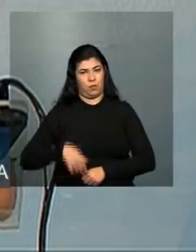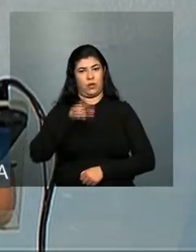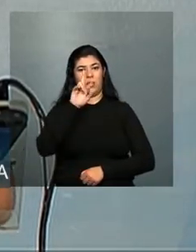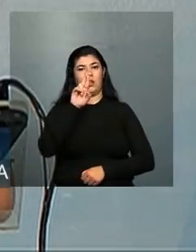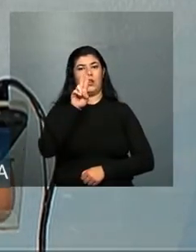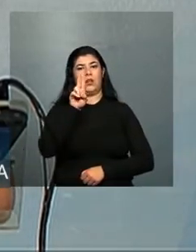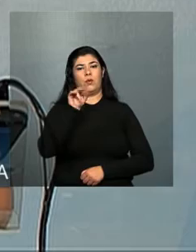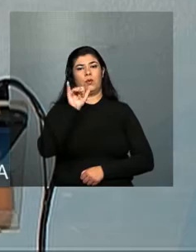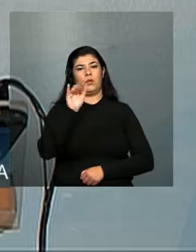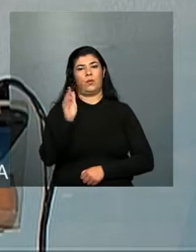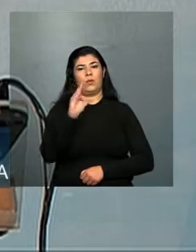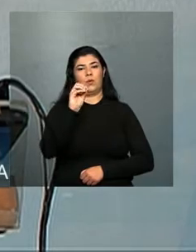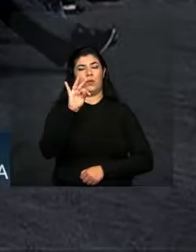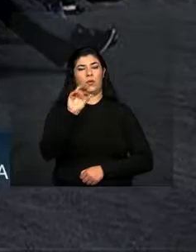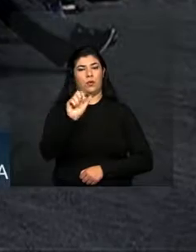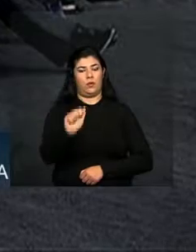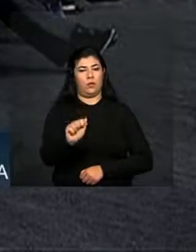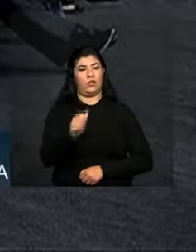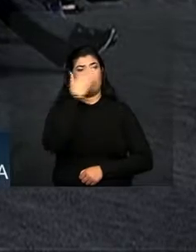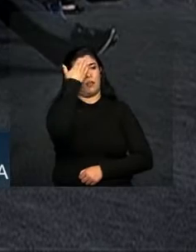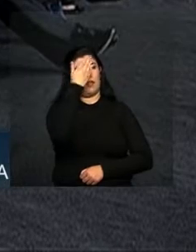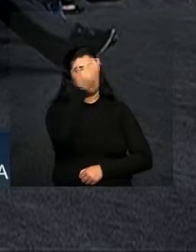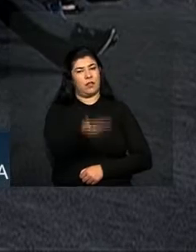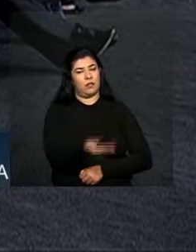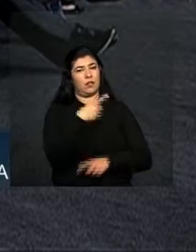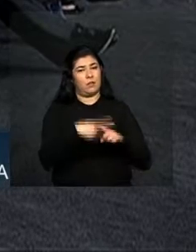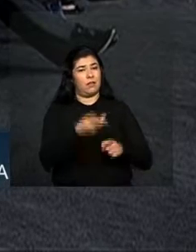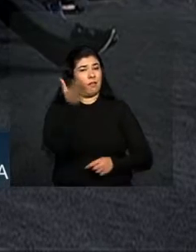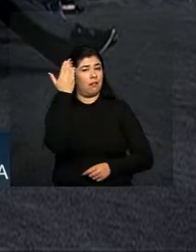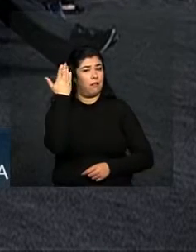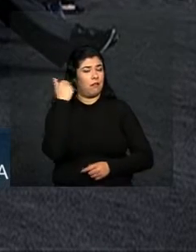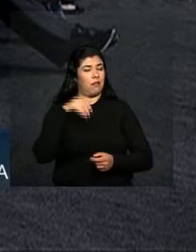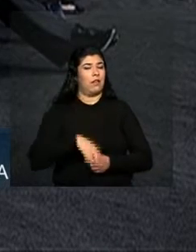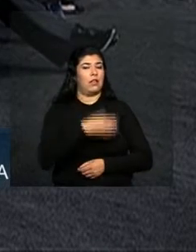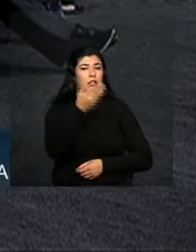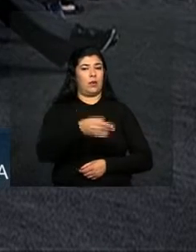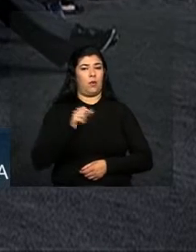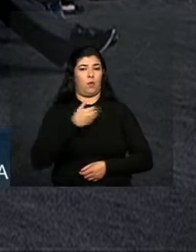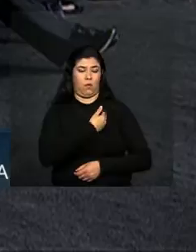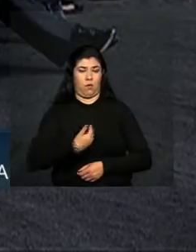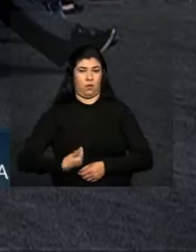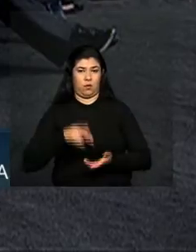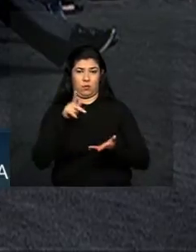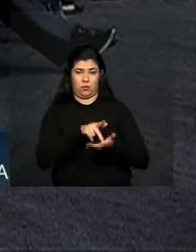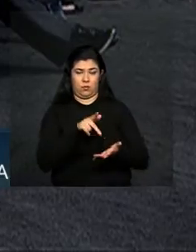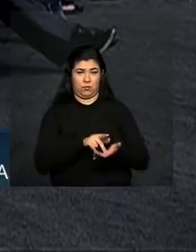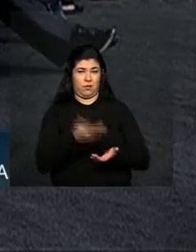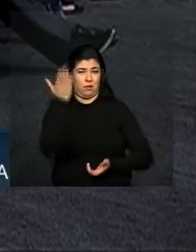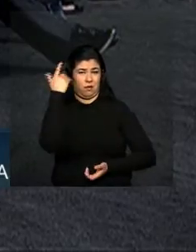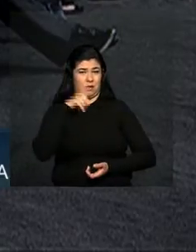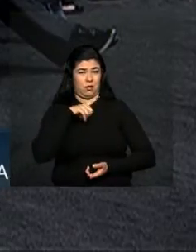Rui, porque o Rui era secretário do Jacques, e o Rui,